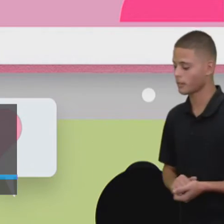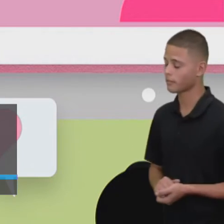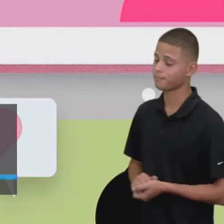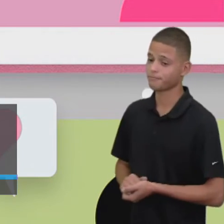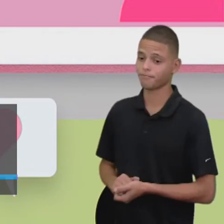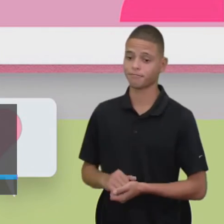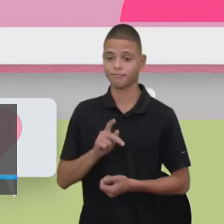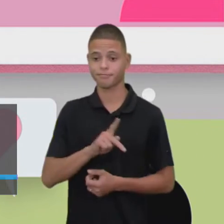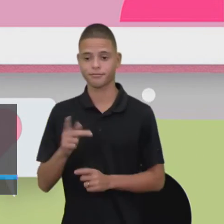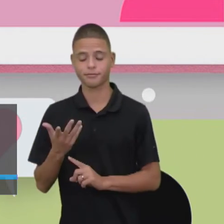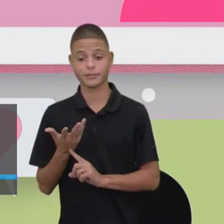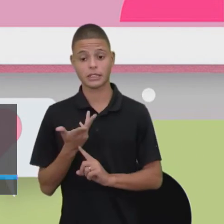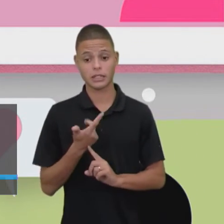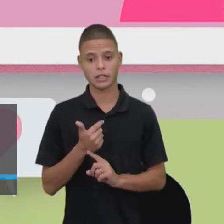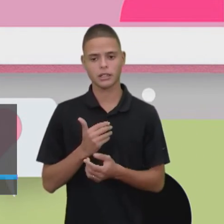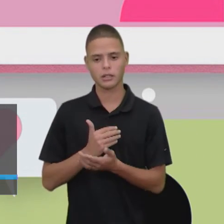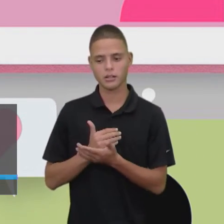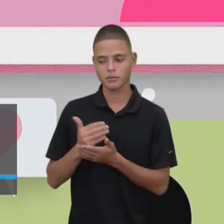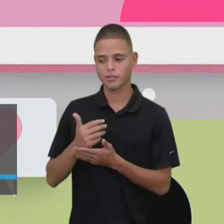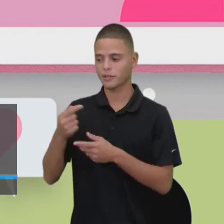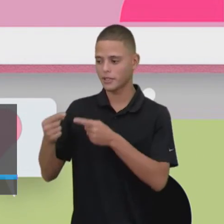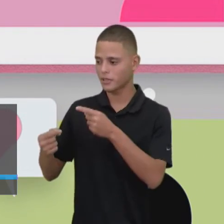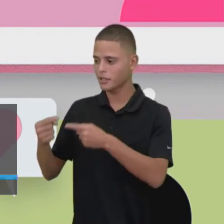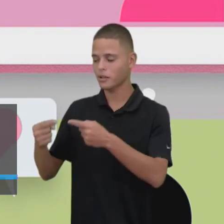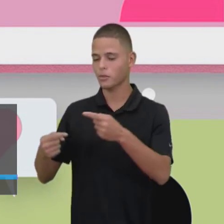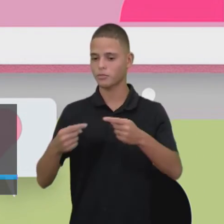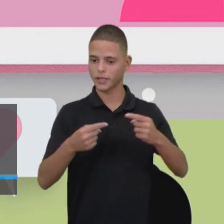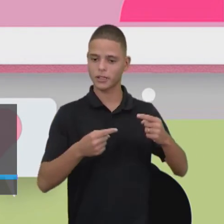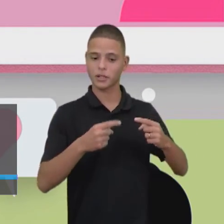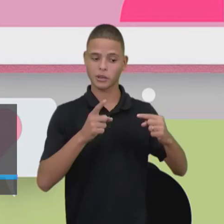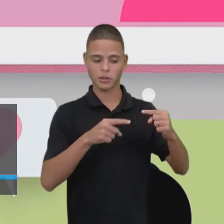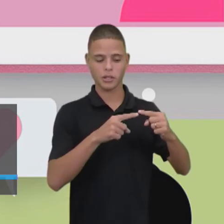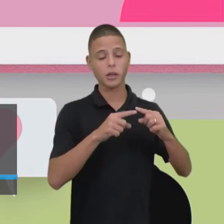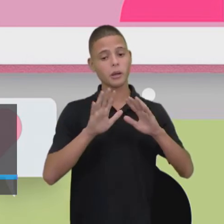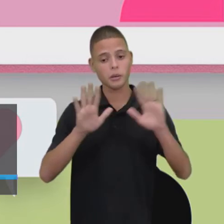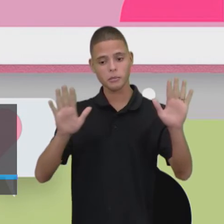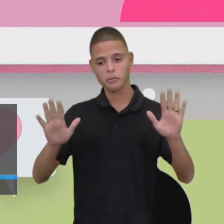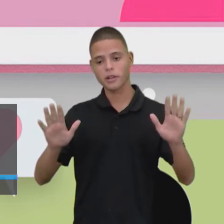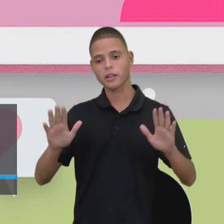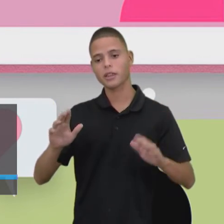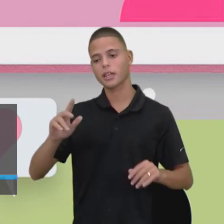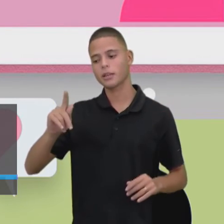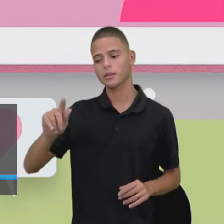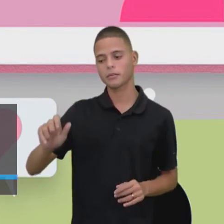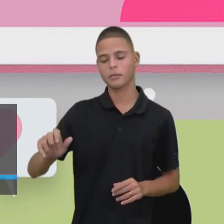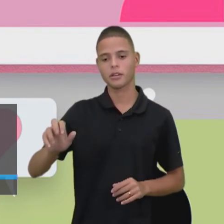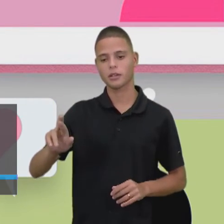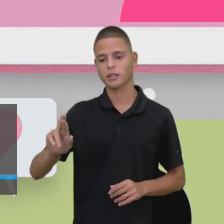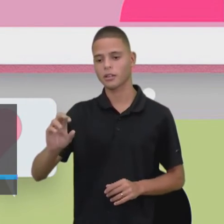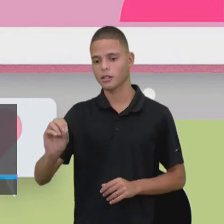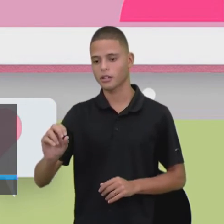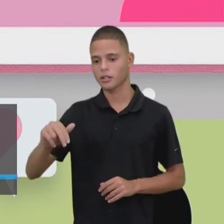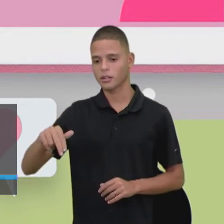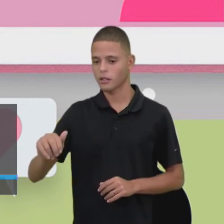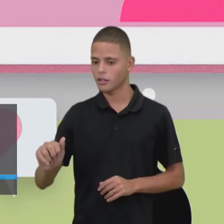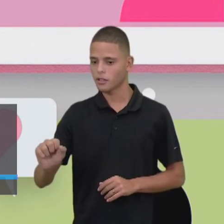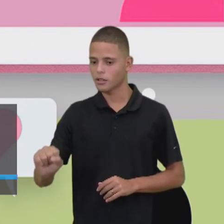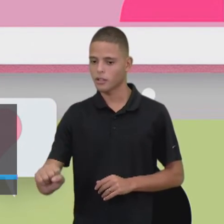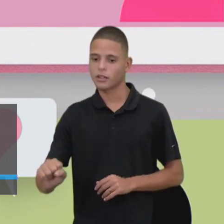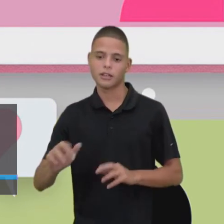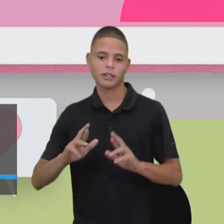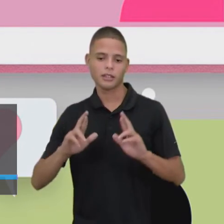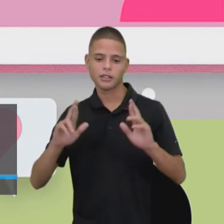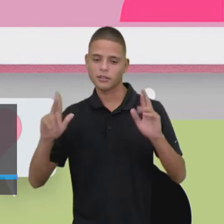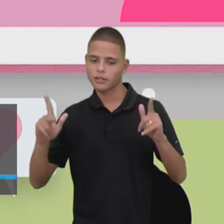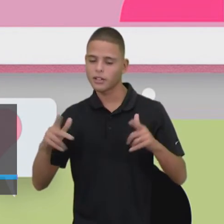gente começa a dialogar no mesmo público-alvo. Porém, as personas são diferentes. A Pro Fernanda gosta de um estilo de música, eu gosto